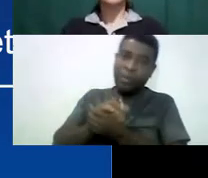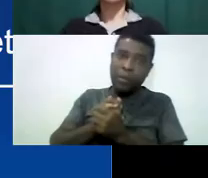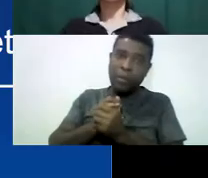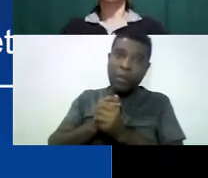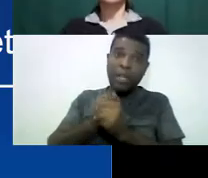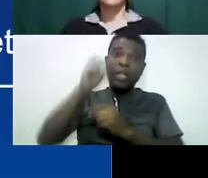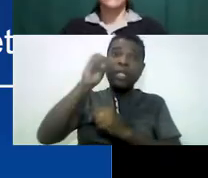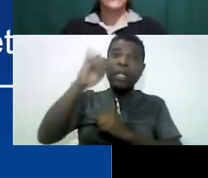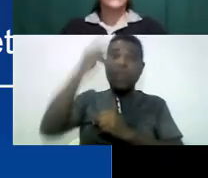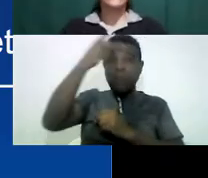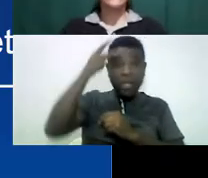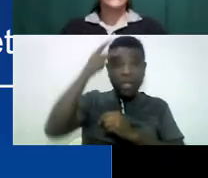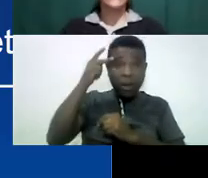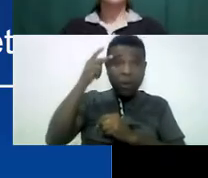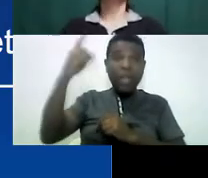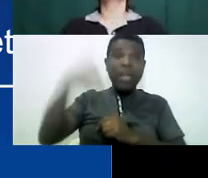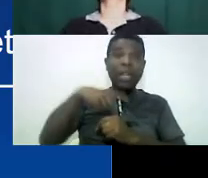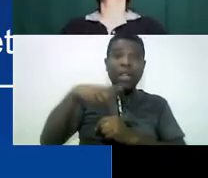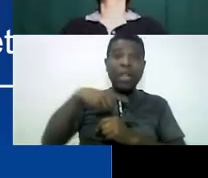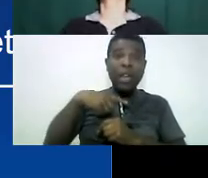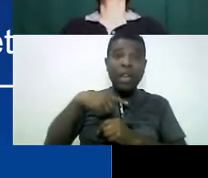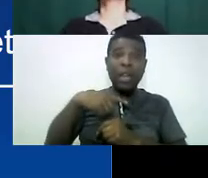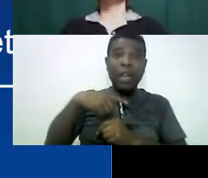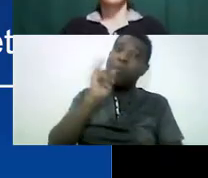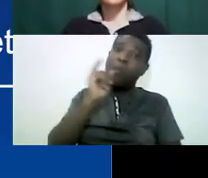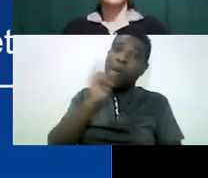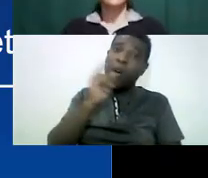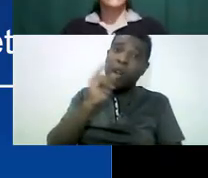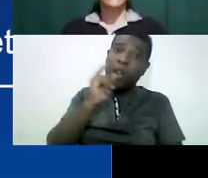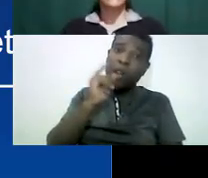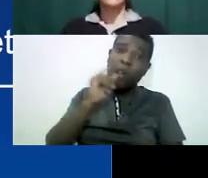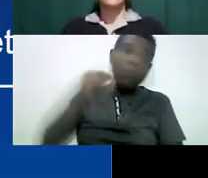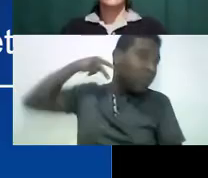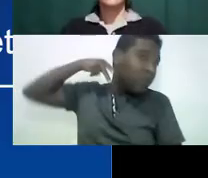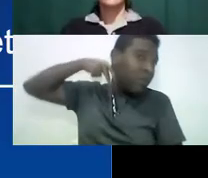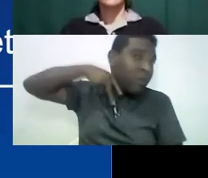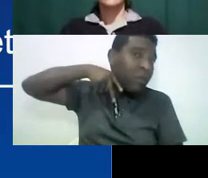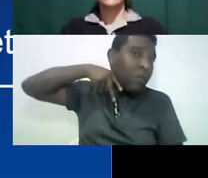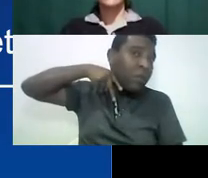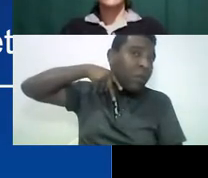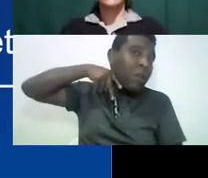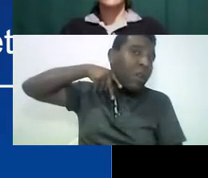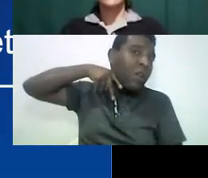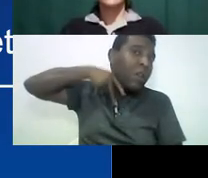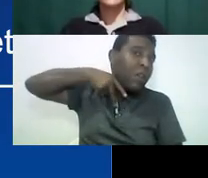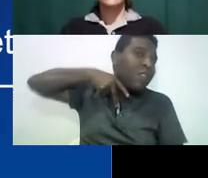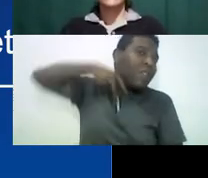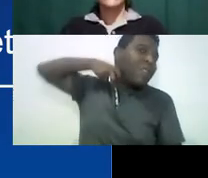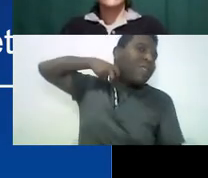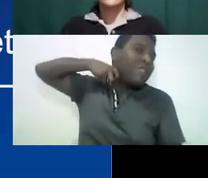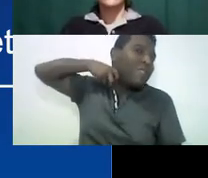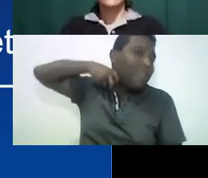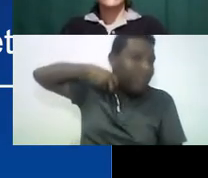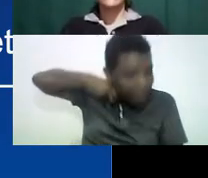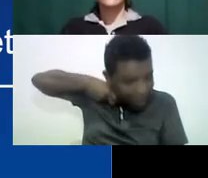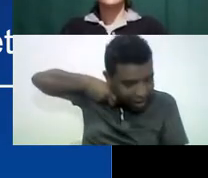pescoço, muitas vezes o esternocleidomastoide está encurtado. Ele flexiona a cervical baixa e estende a cervical alta. Então, isso